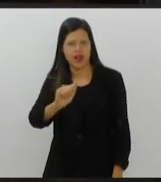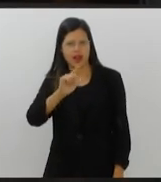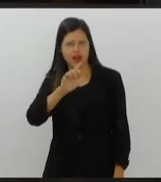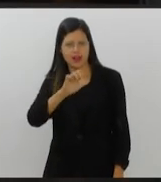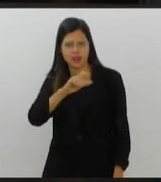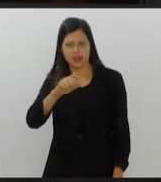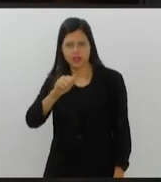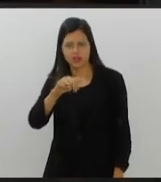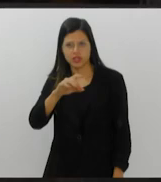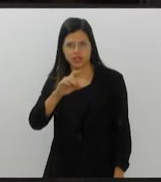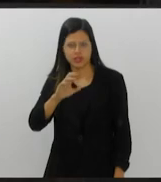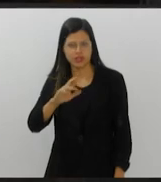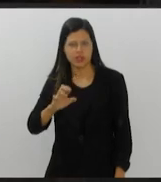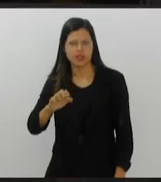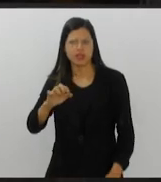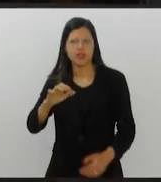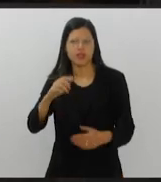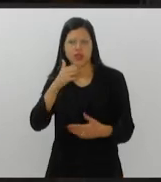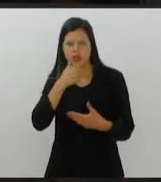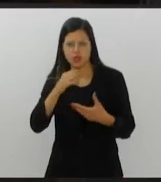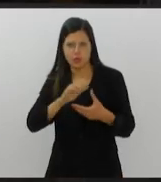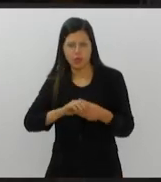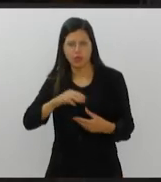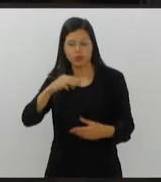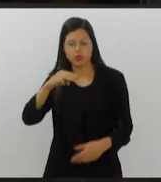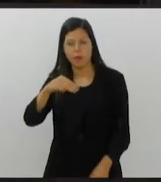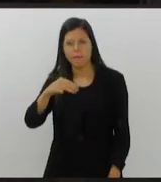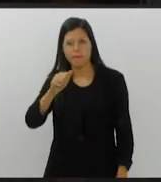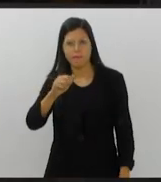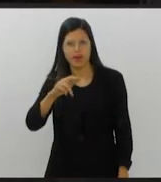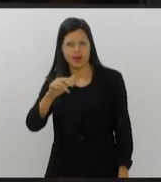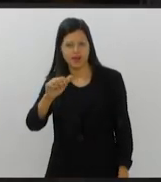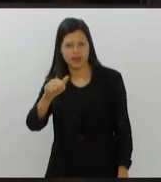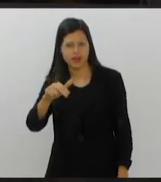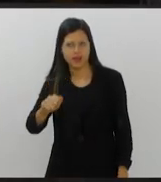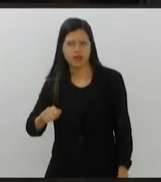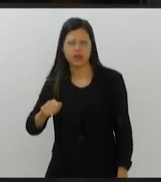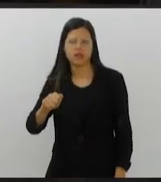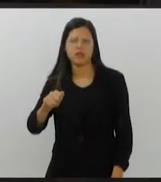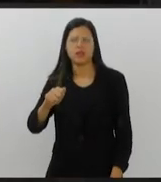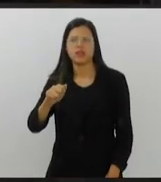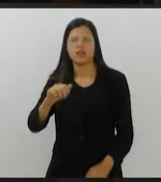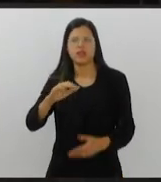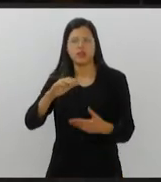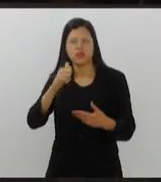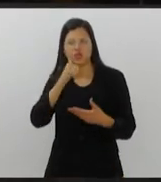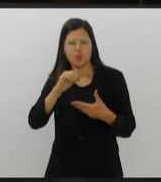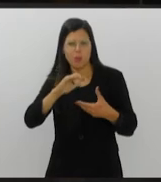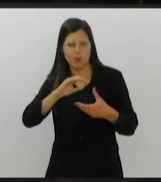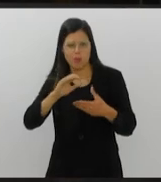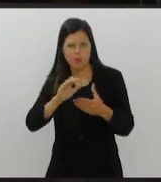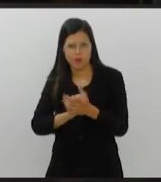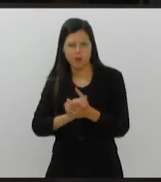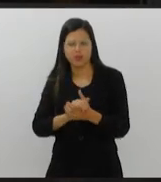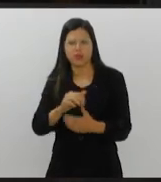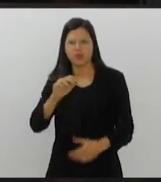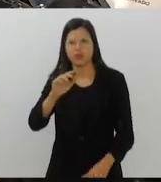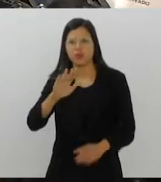Cláudia Ramos, Mariana Moreira, esposa do homenageado Carlos Roberto.